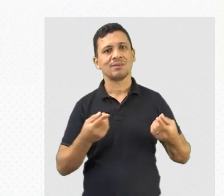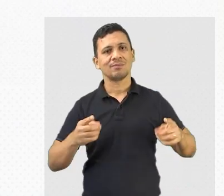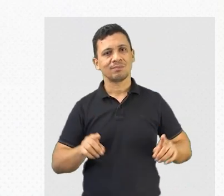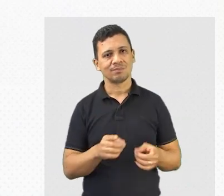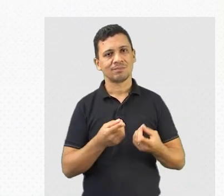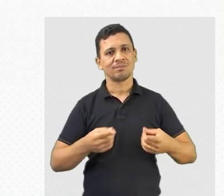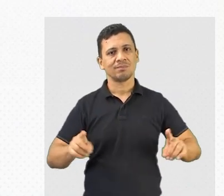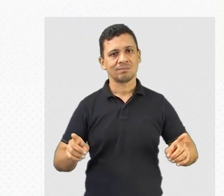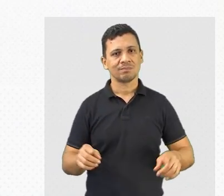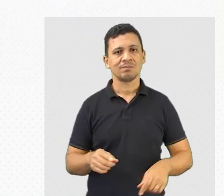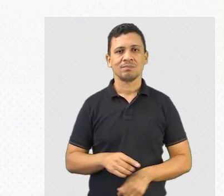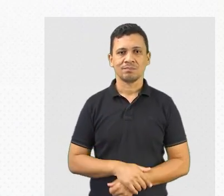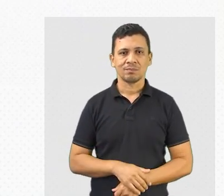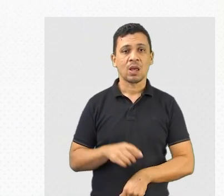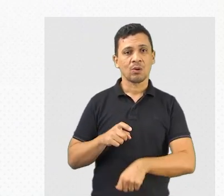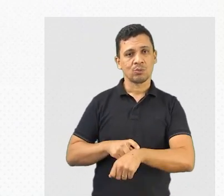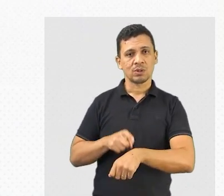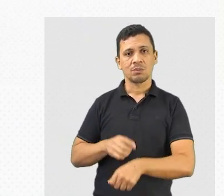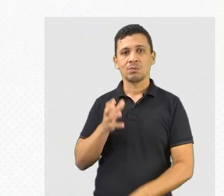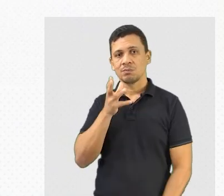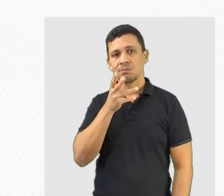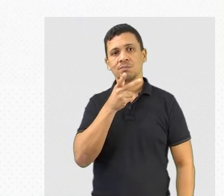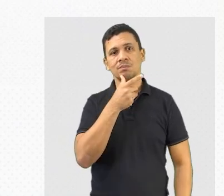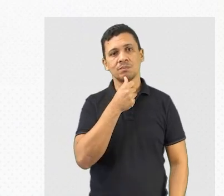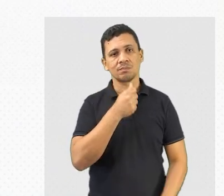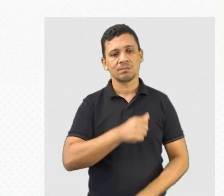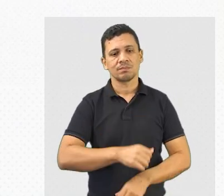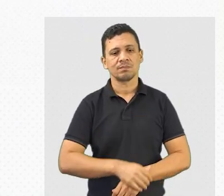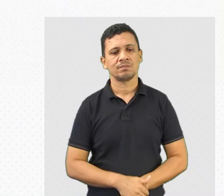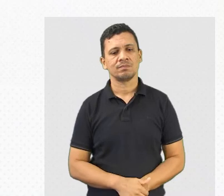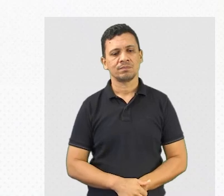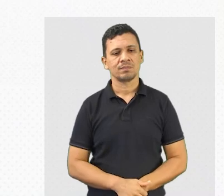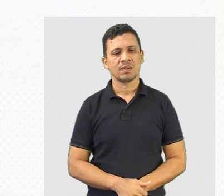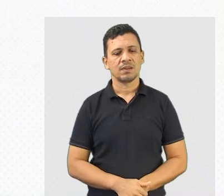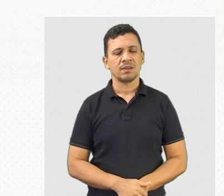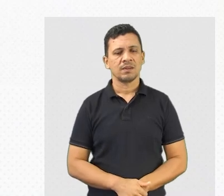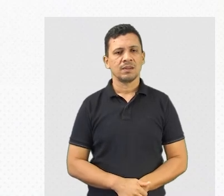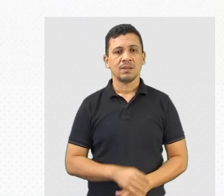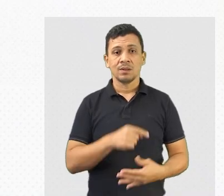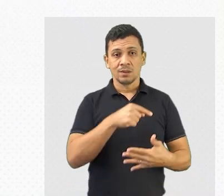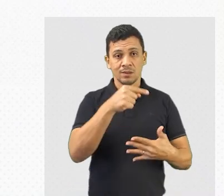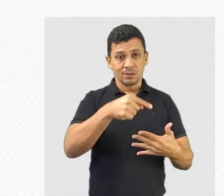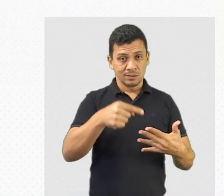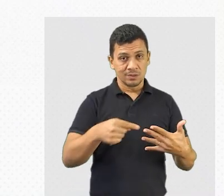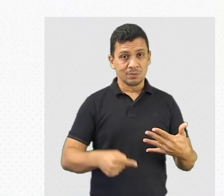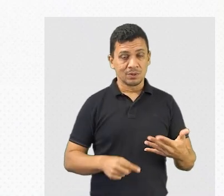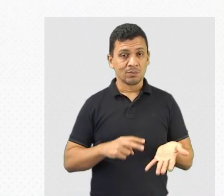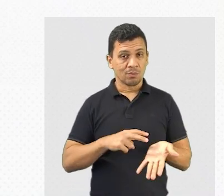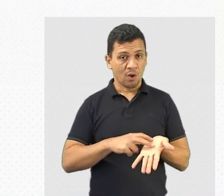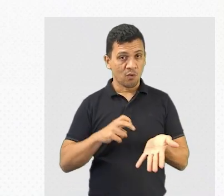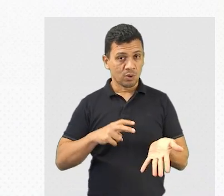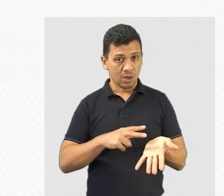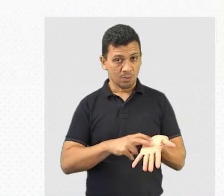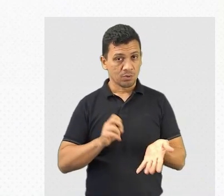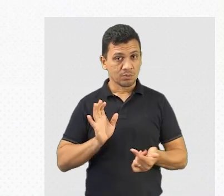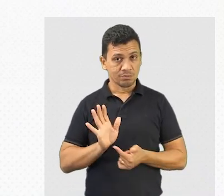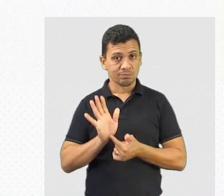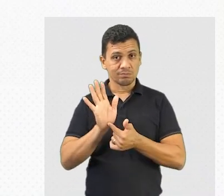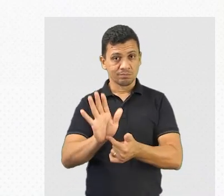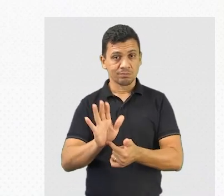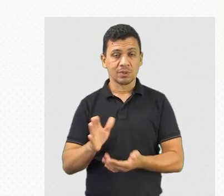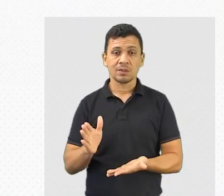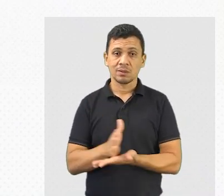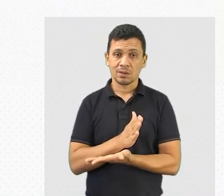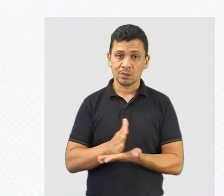de uma duração que ela se propõe. Além desses elementos de vocabulário que eu trouxe para vocês, tem